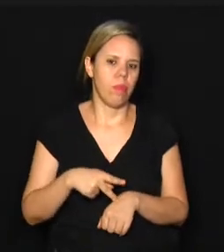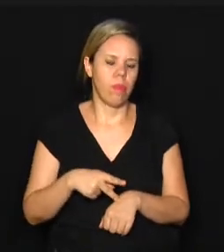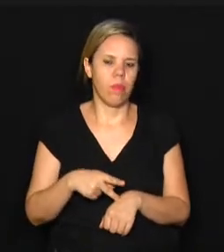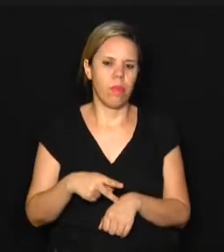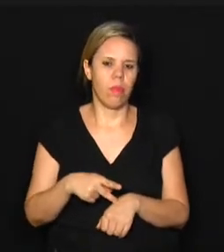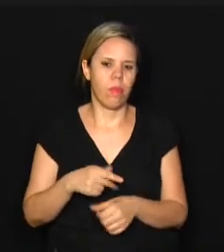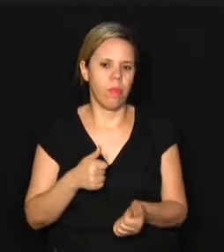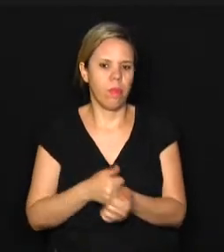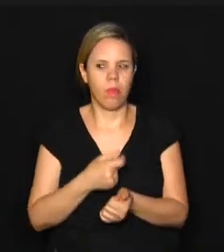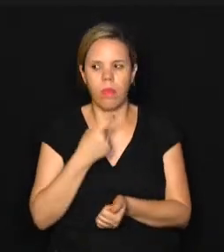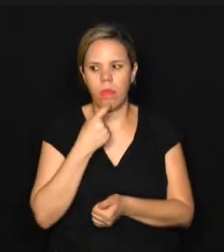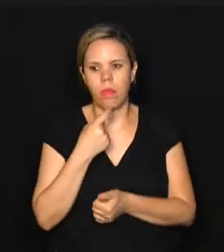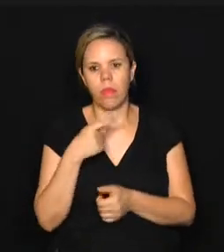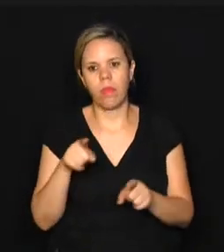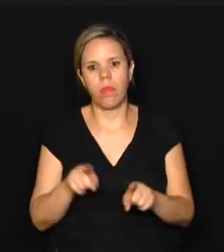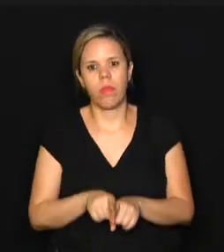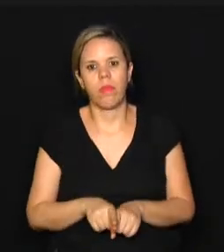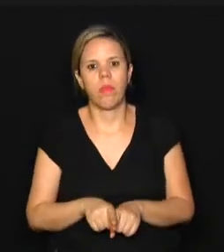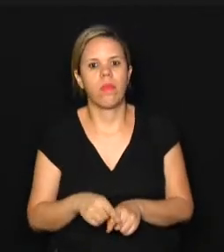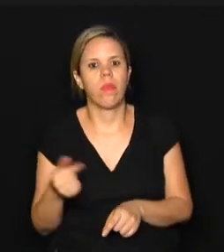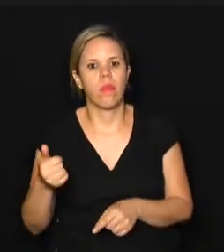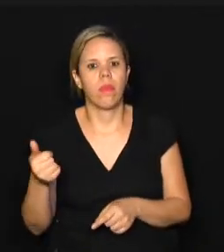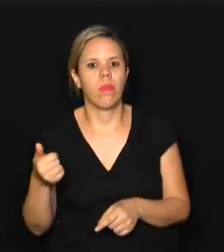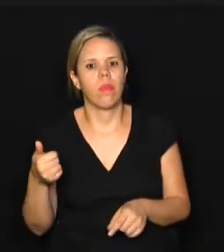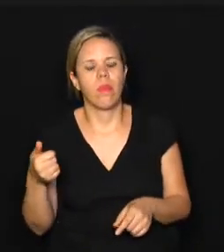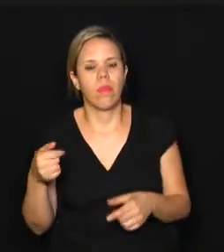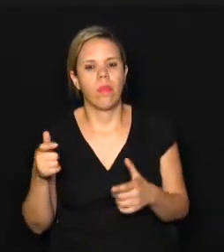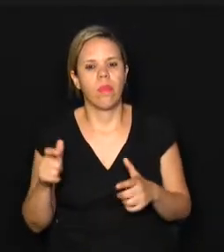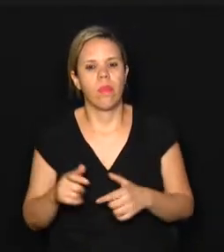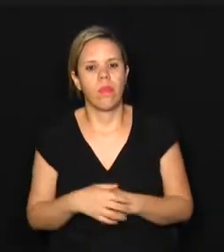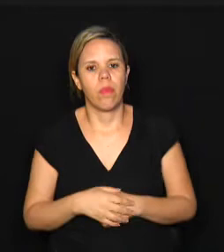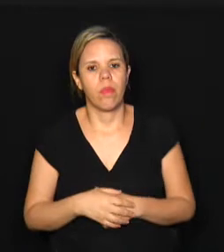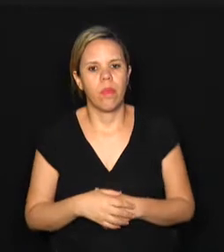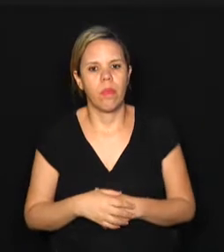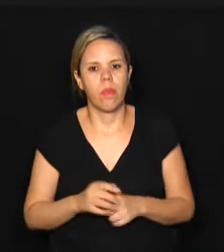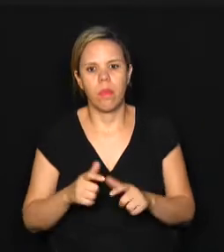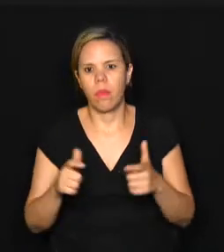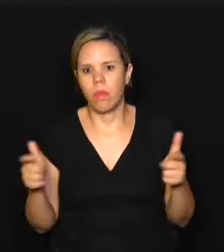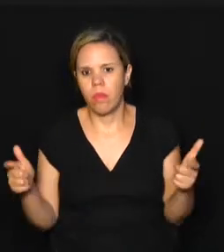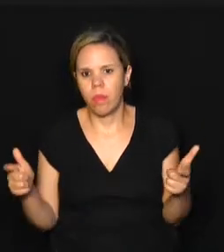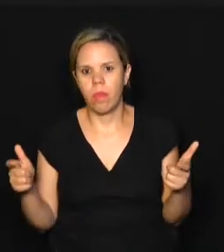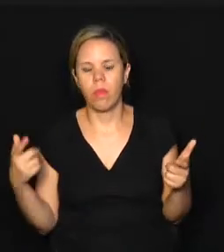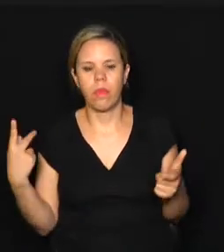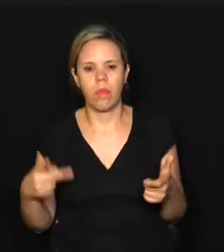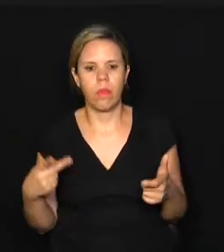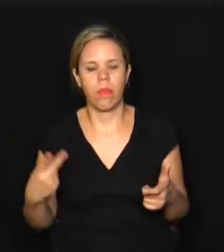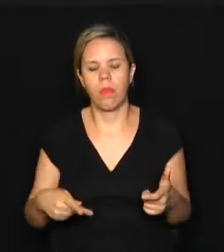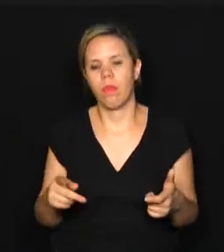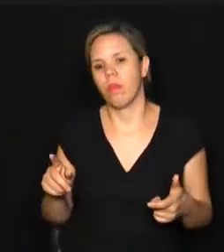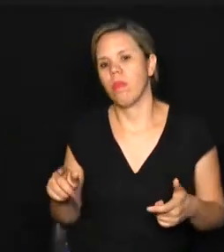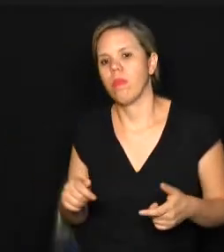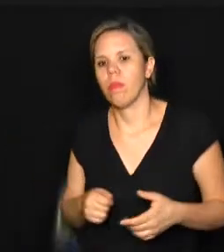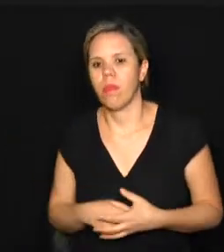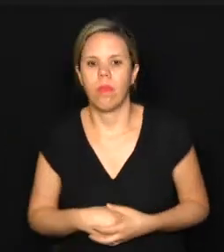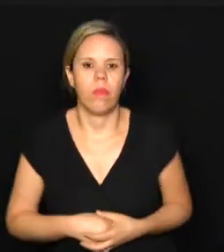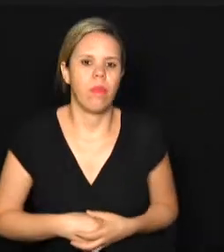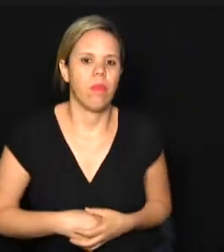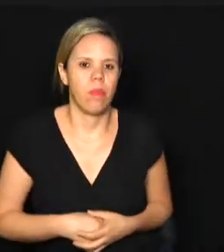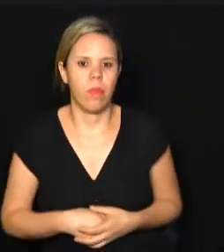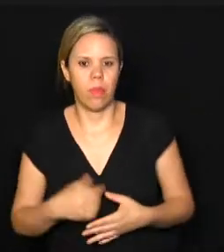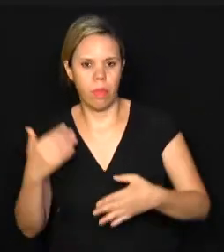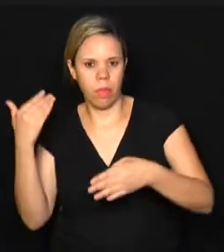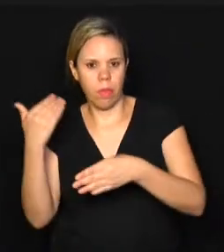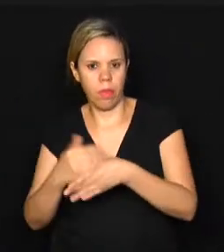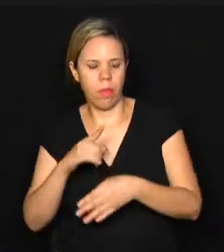né? Um primeiro ponto é o tamanho dela. Ela é uma barragem que